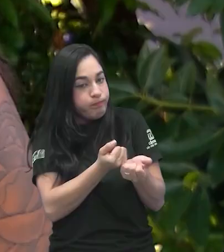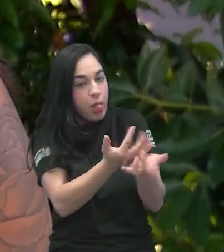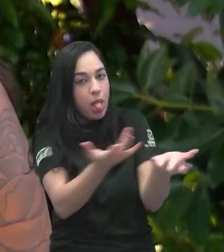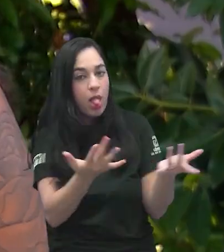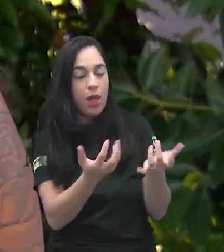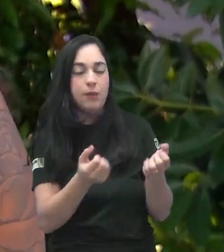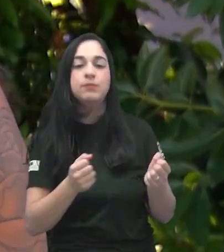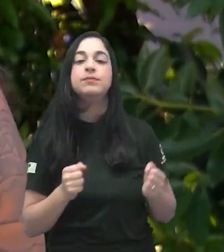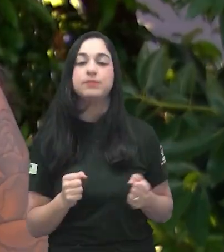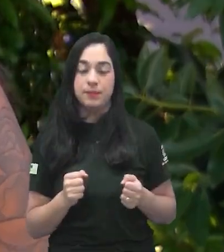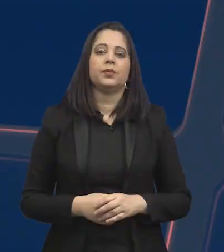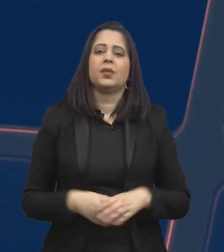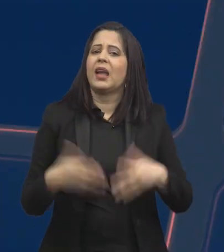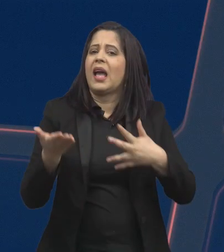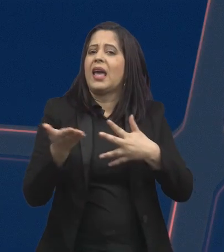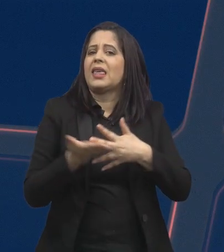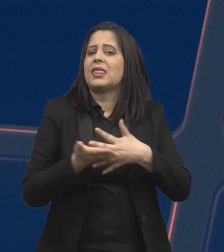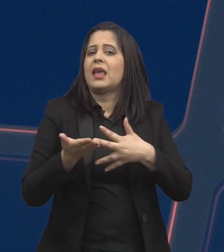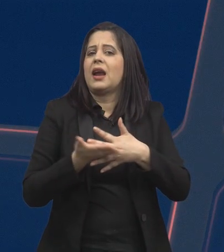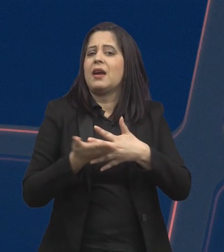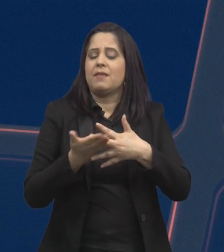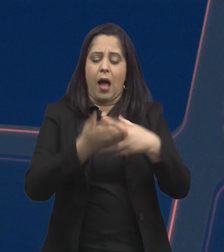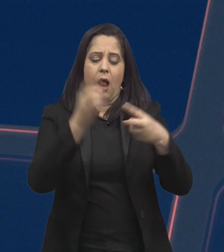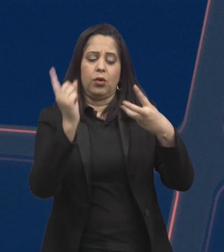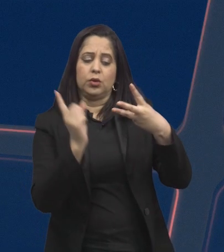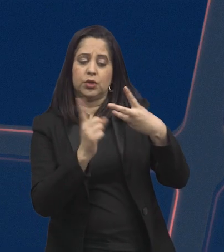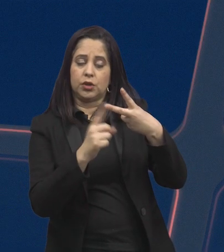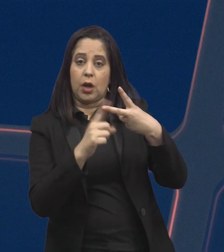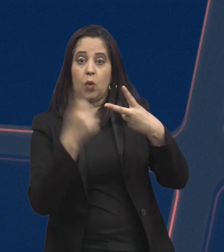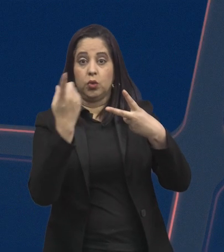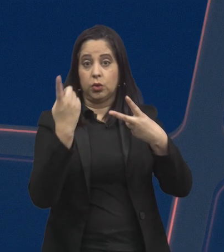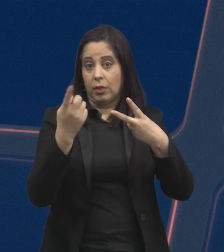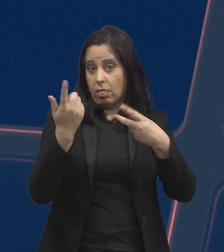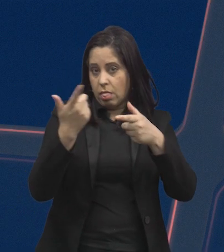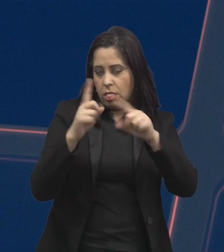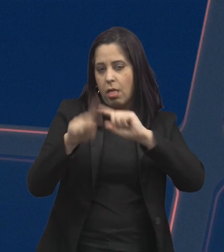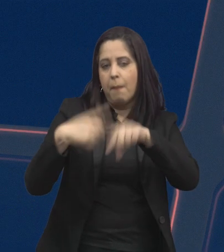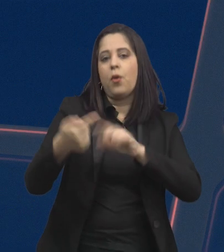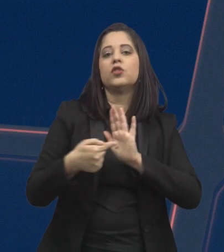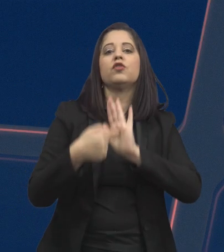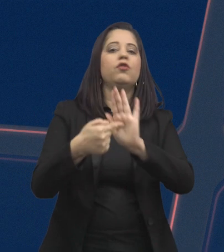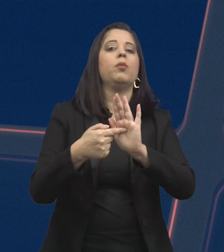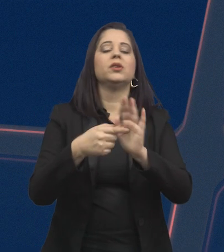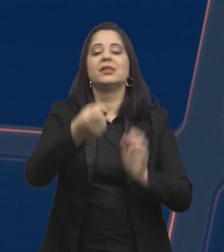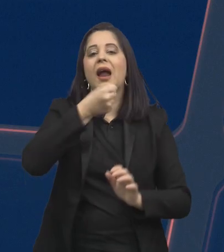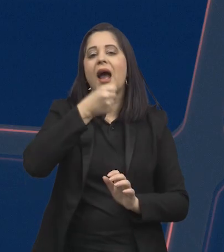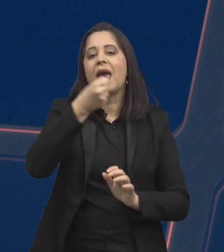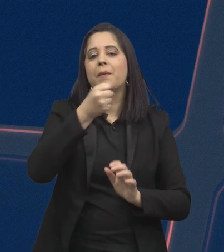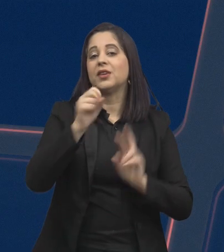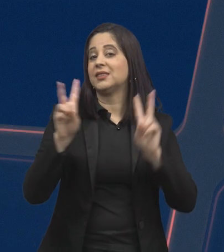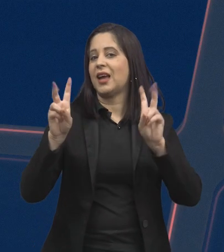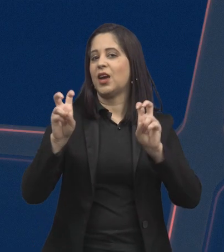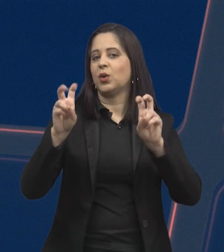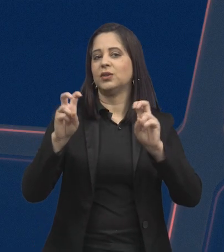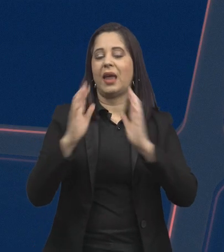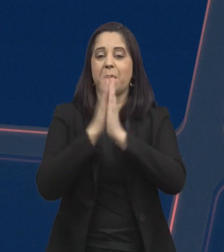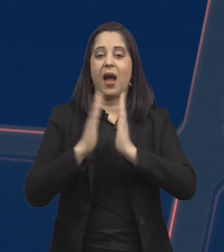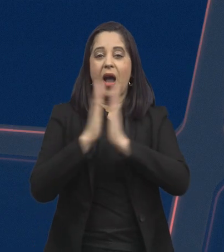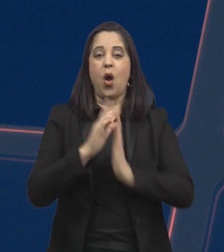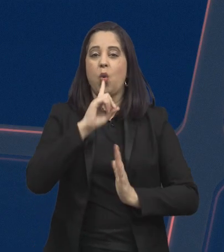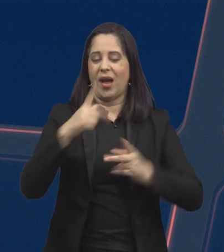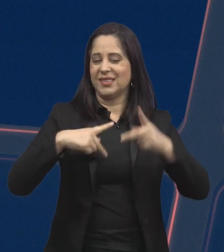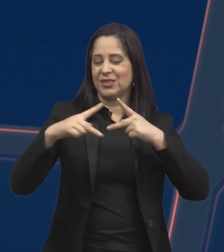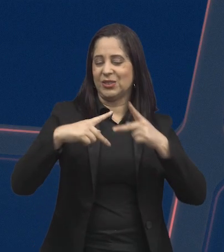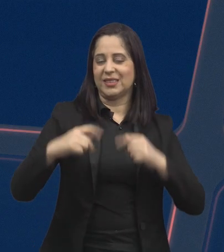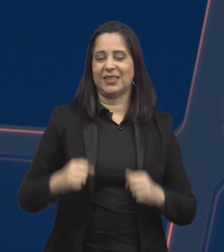acontecido um incêndio, algo do tipo. Segundo e último intervalo, e daqui a pouco tem uma reportagem especial para celebrar o aniversário de São José dos